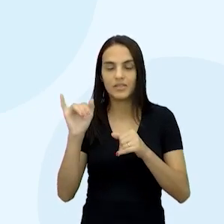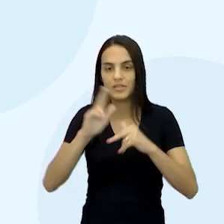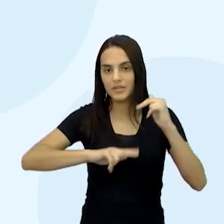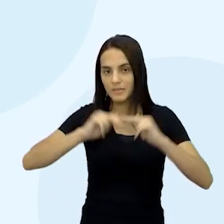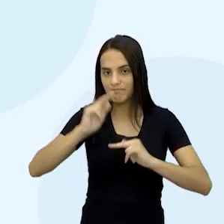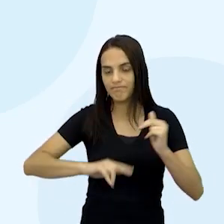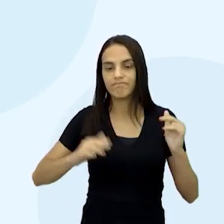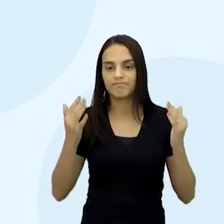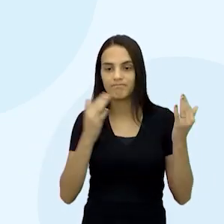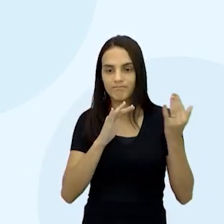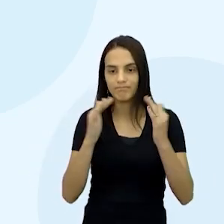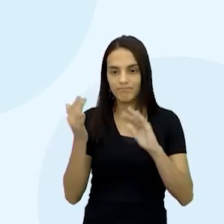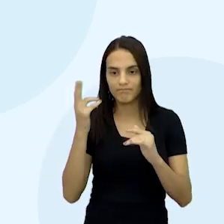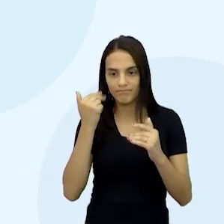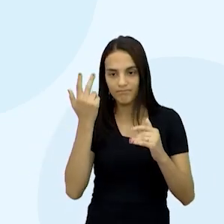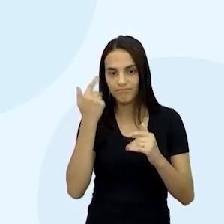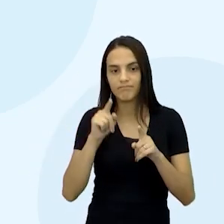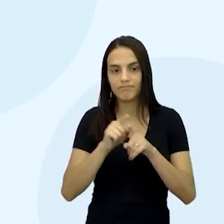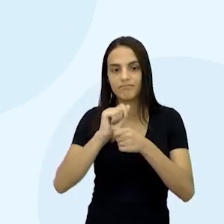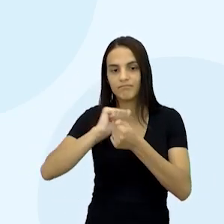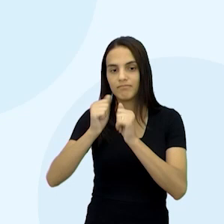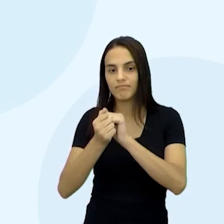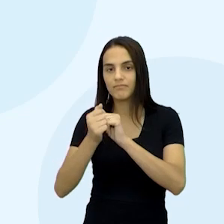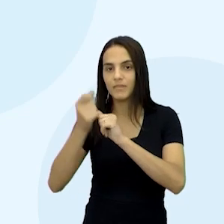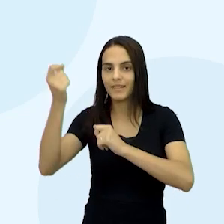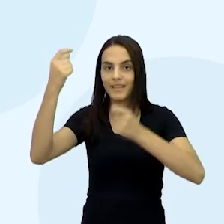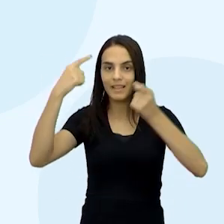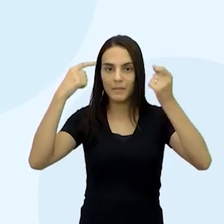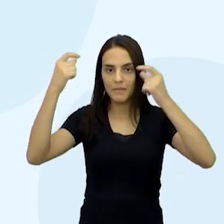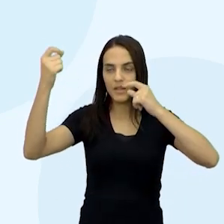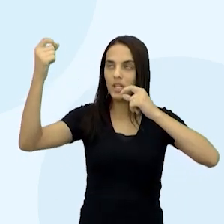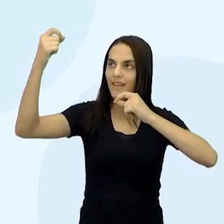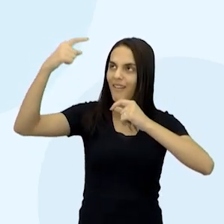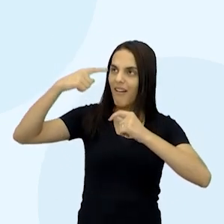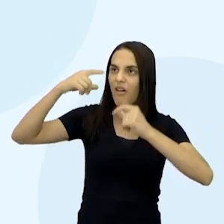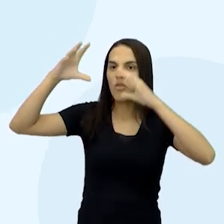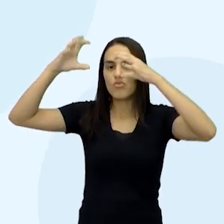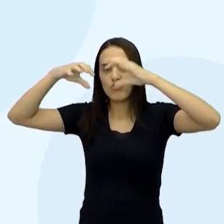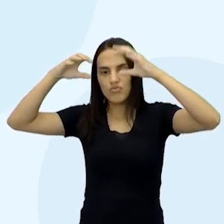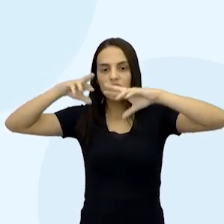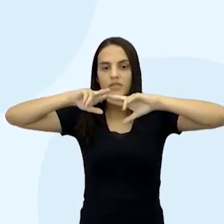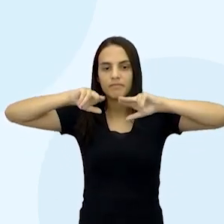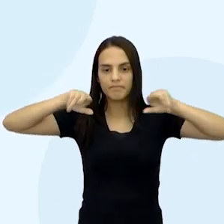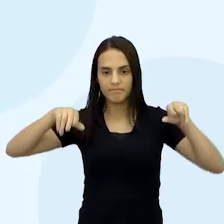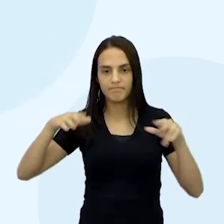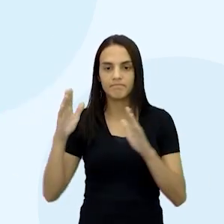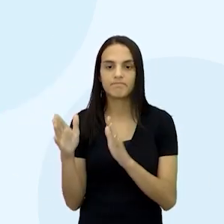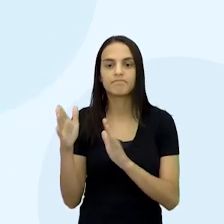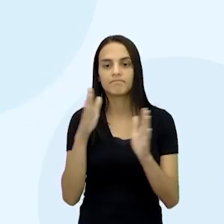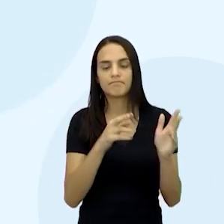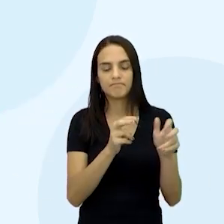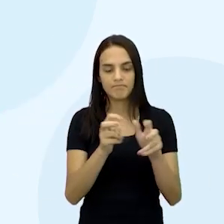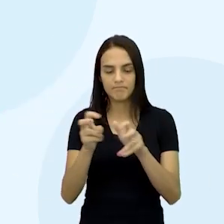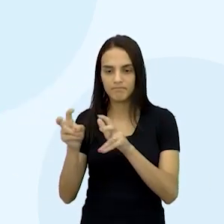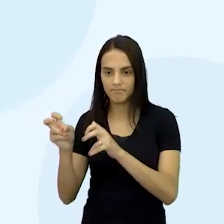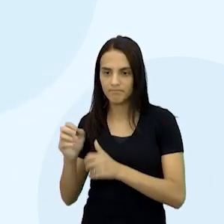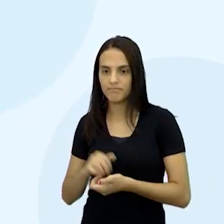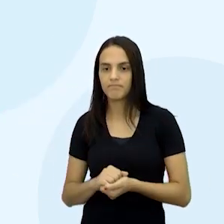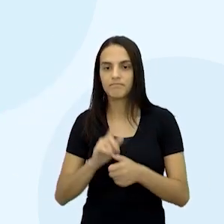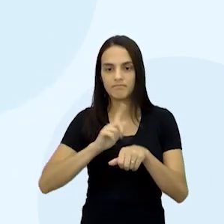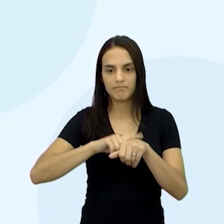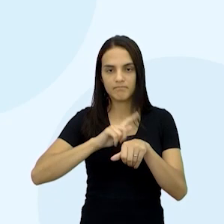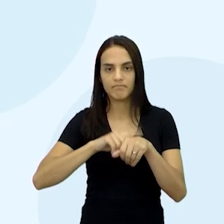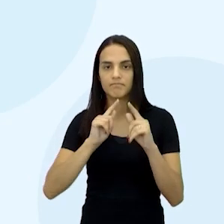recursos naturais, as alterações climáticas, passa pela compreensão da perspectiva escalar do